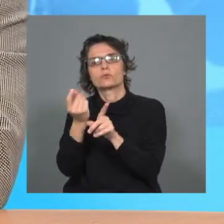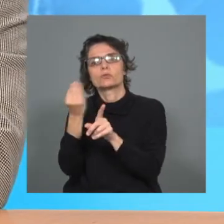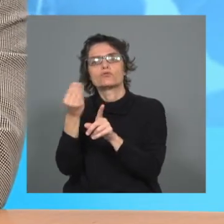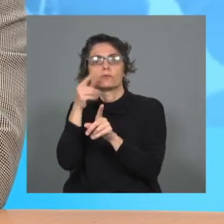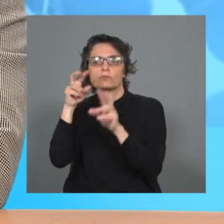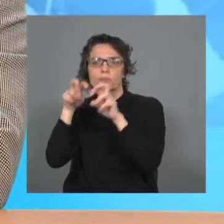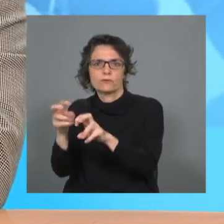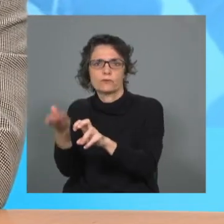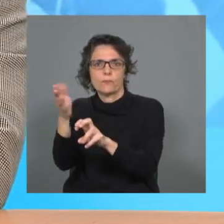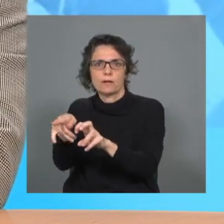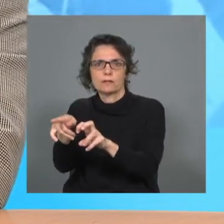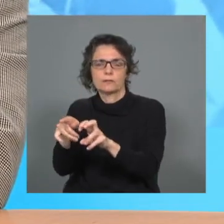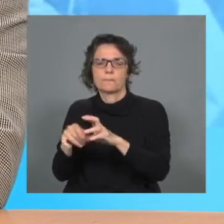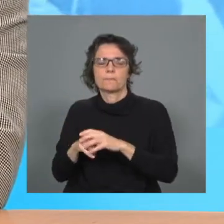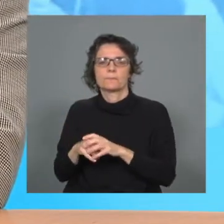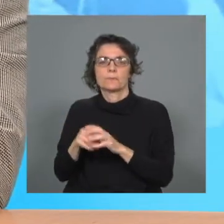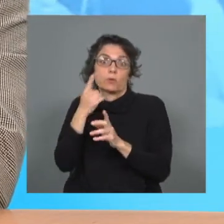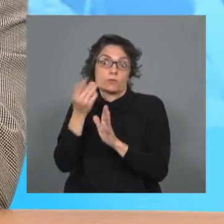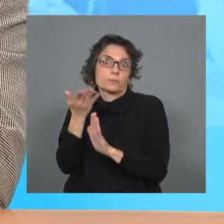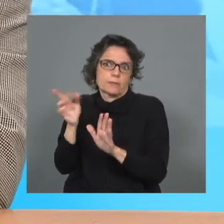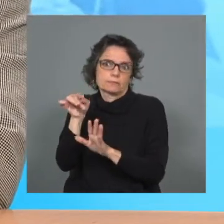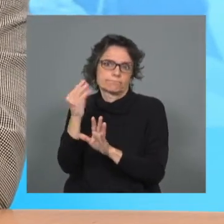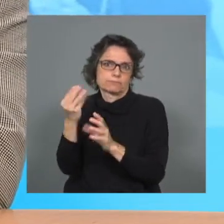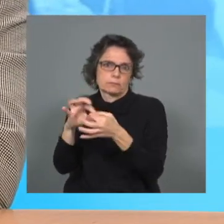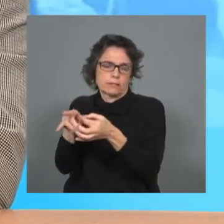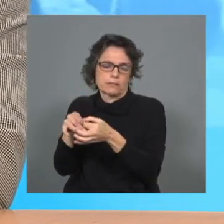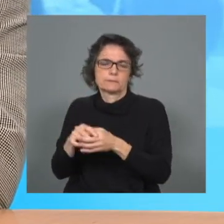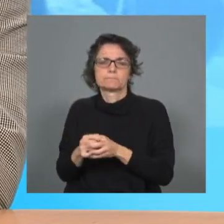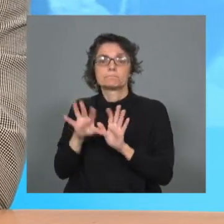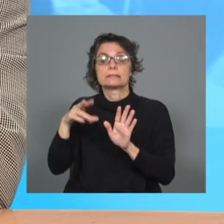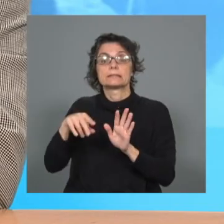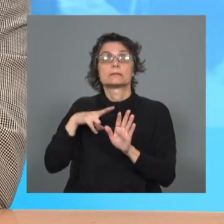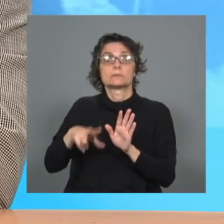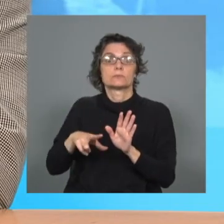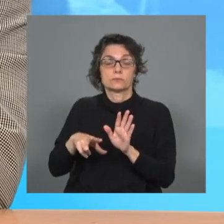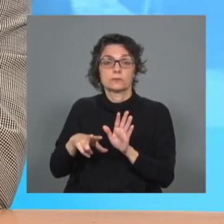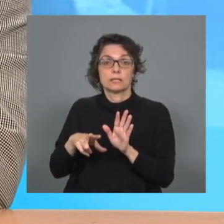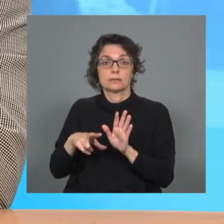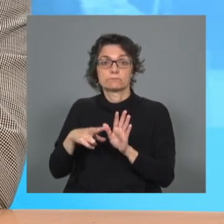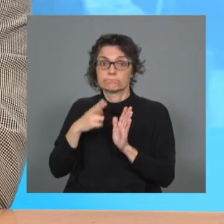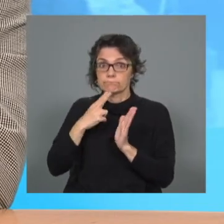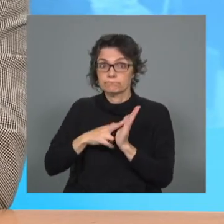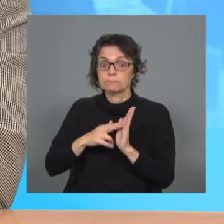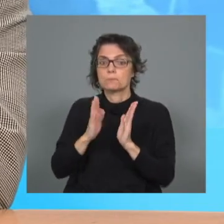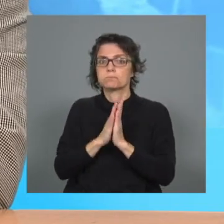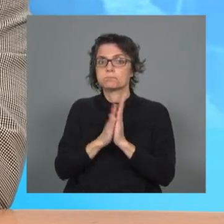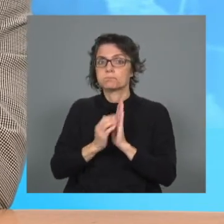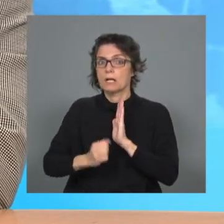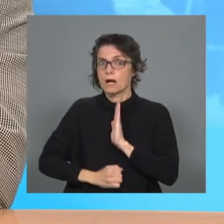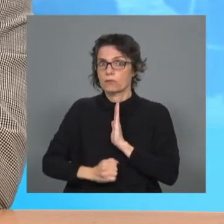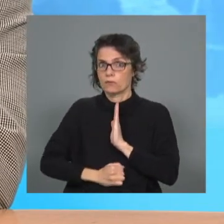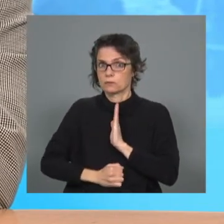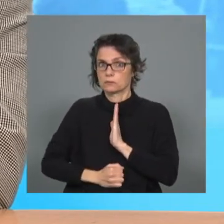normal que falo um bocadinho mais dos jovens. Mas, realmente, em Portugal, a religião católica,